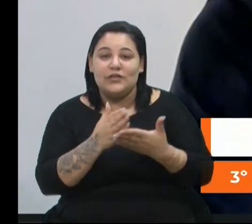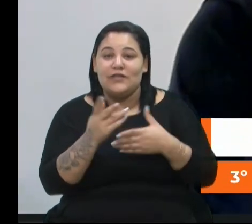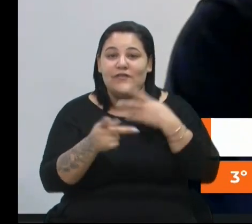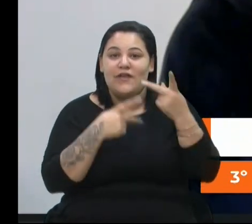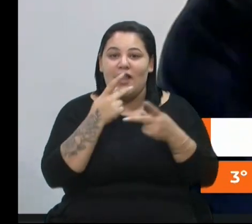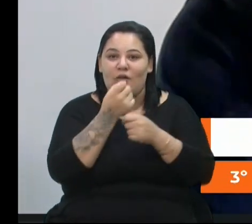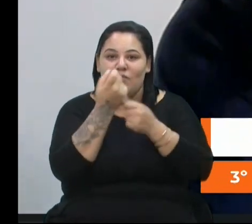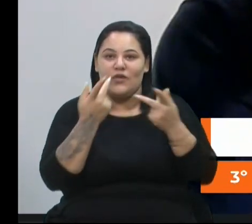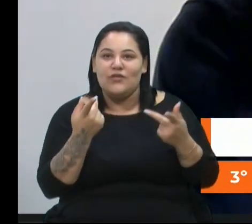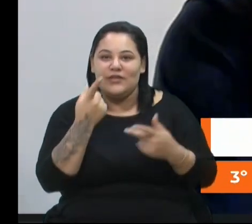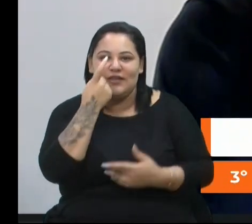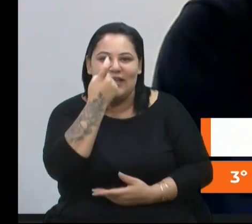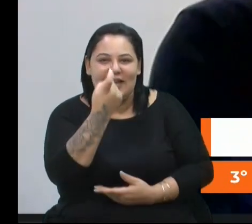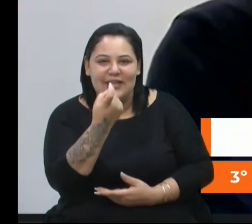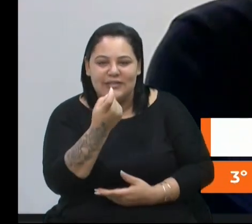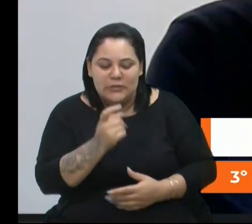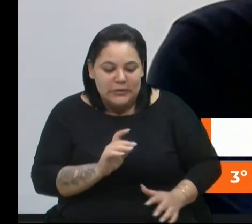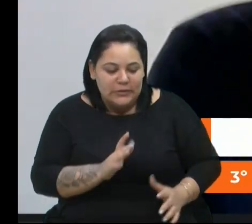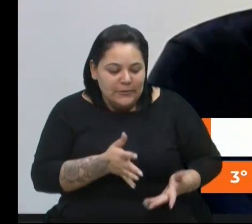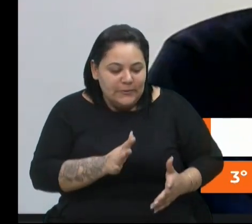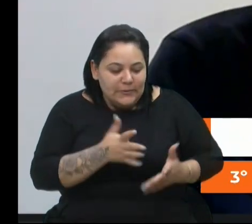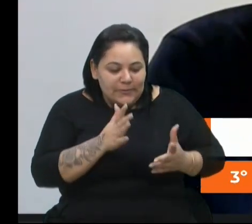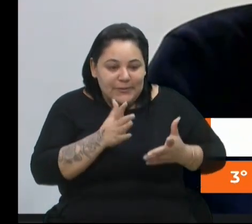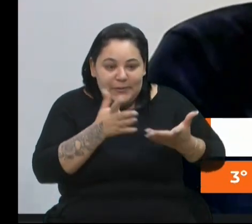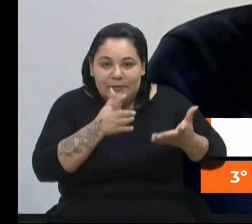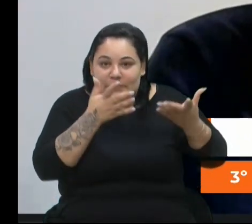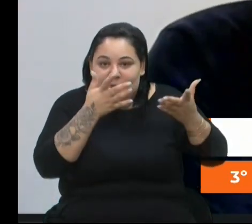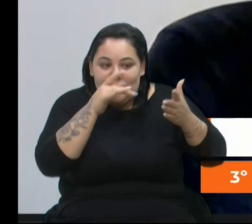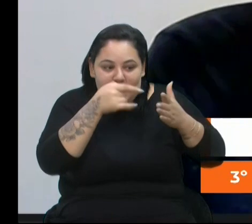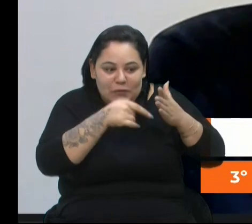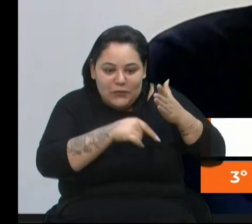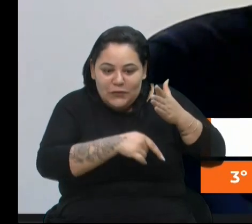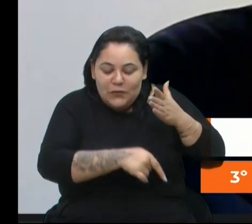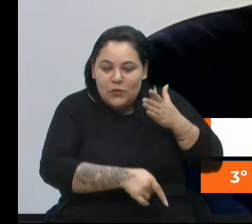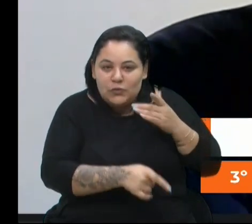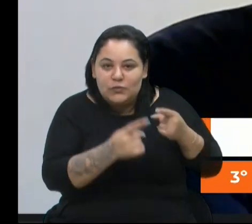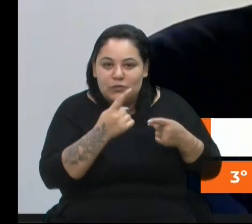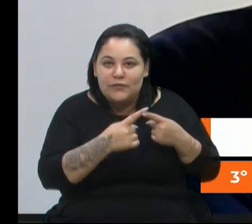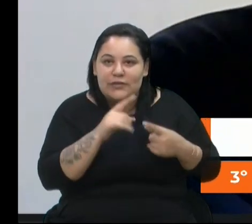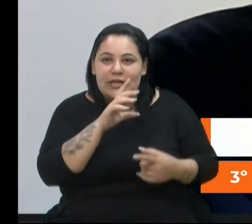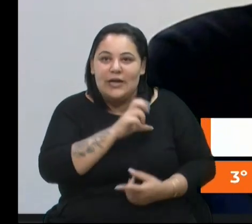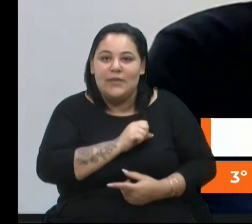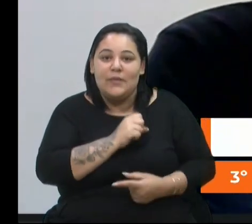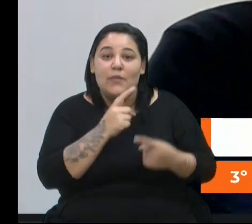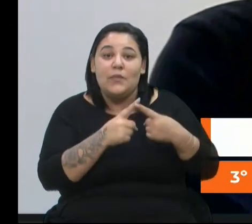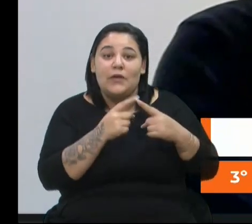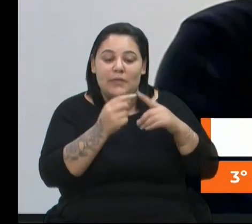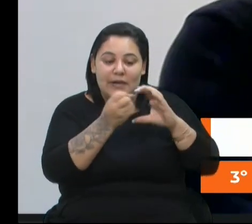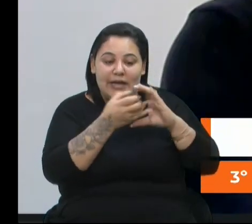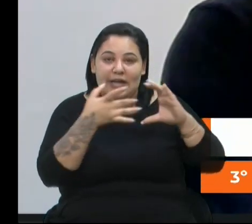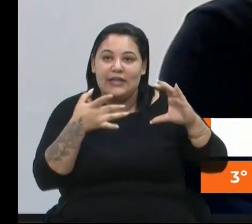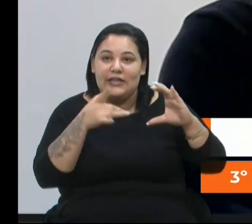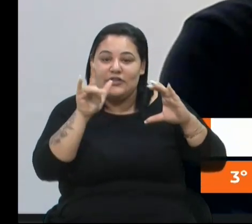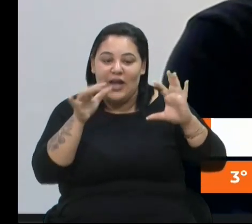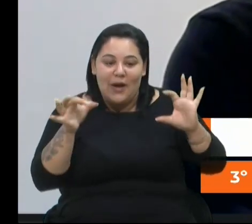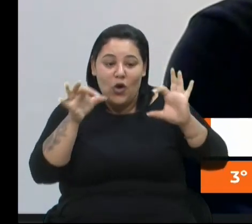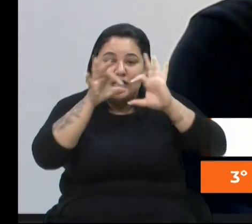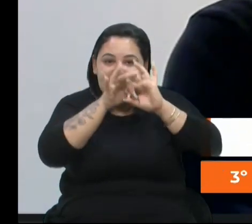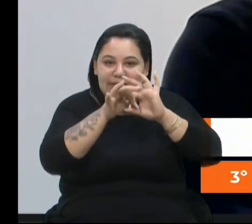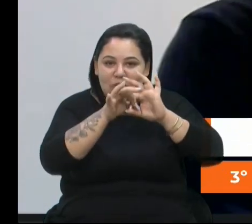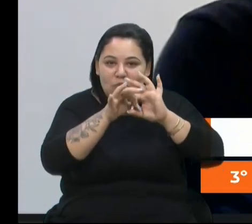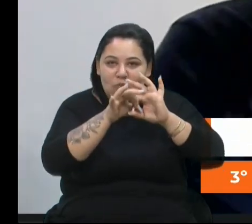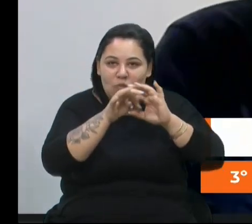que te interessa e você vai empolgando e mergulha, porque uma das características da superdotação é essa conexão